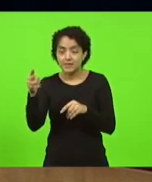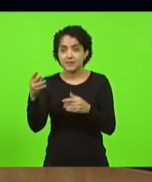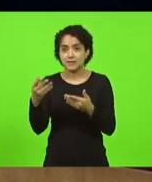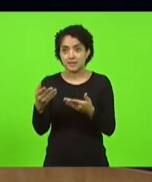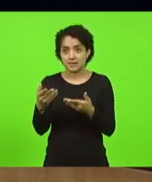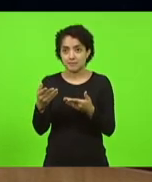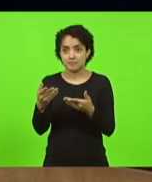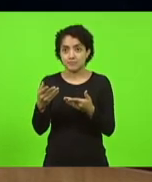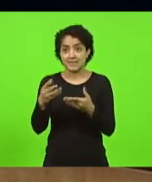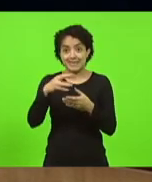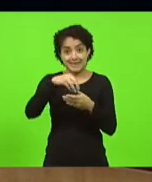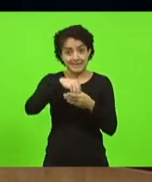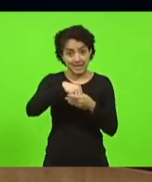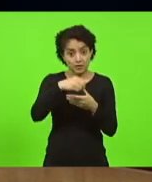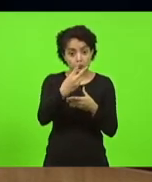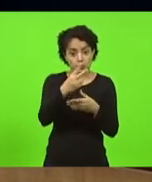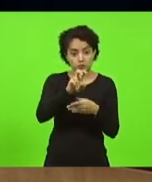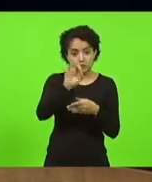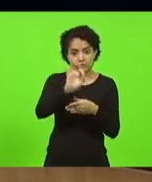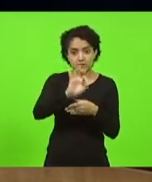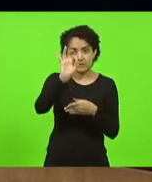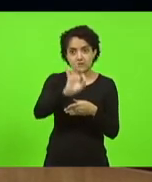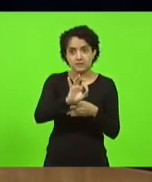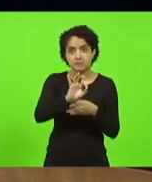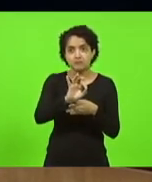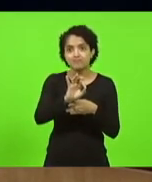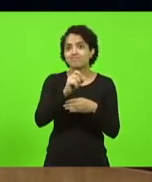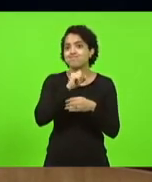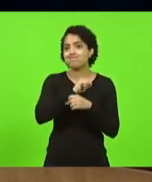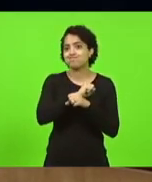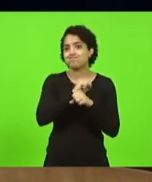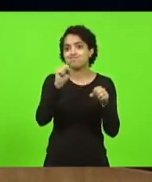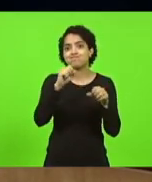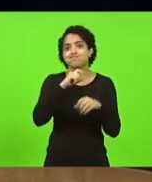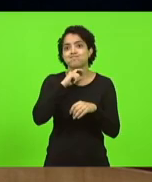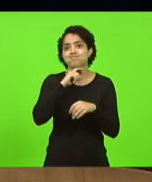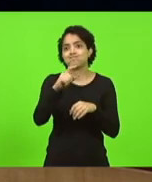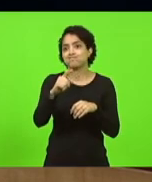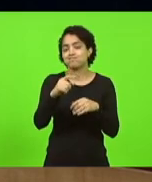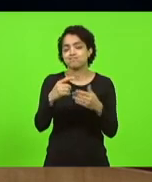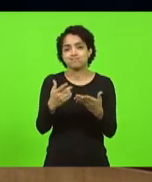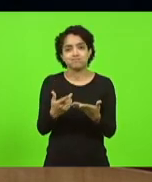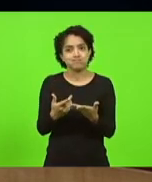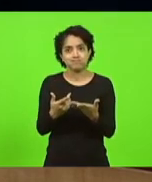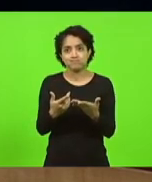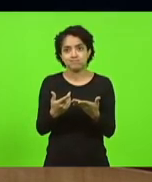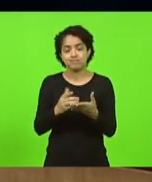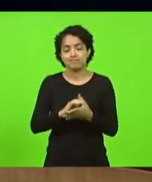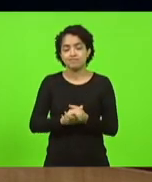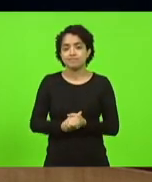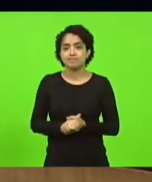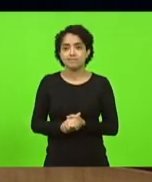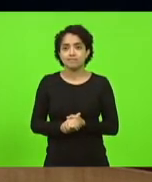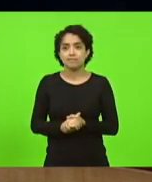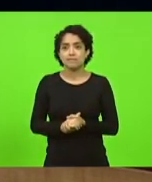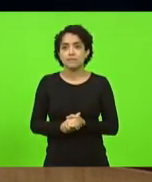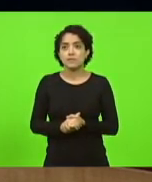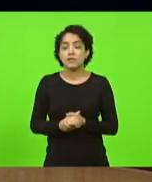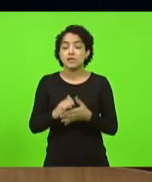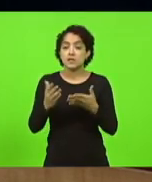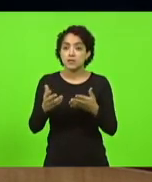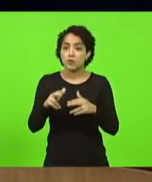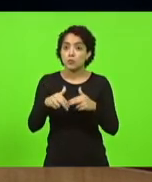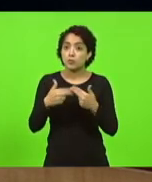dos 25% não comportava praticamente nenhum tipo de reajuste. Por isso, inclusive,